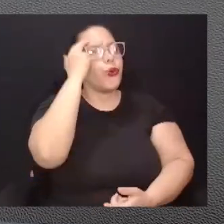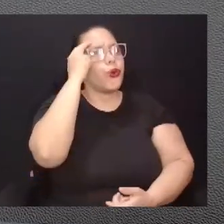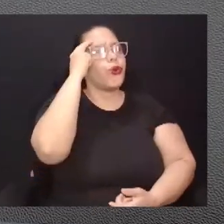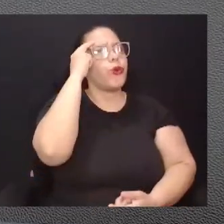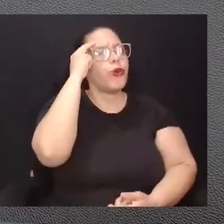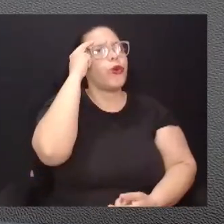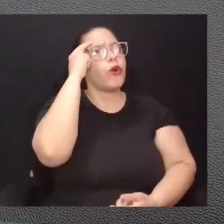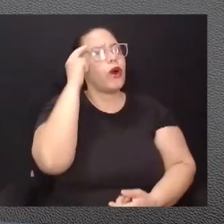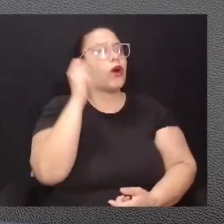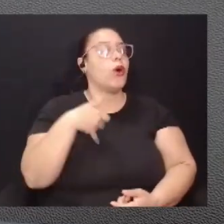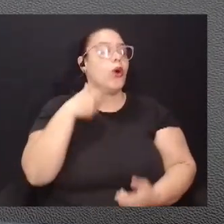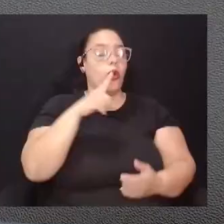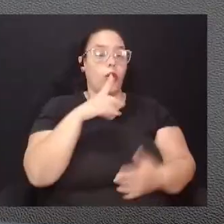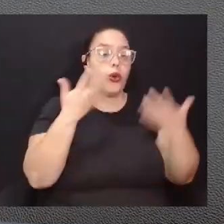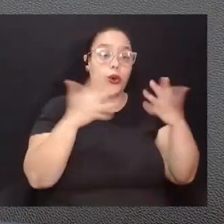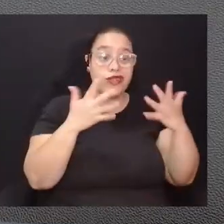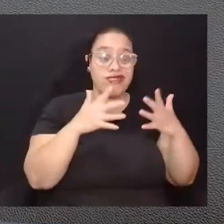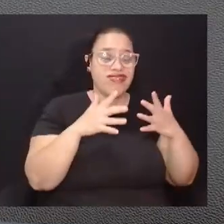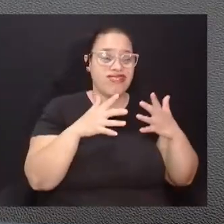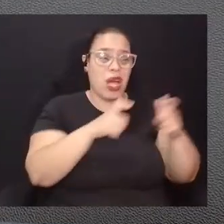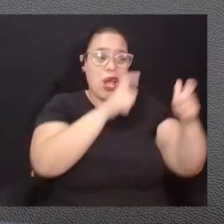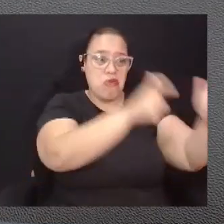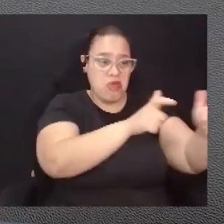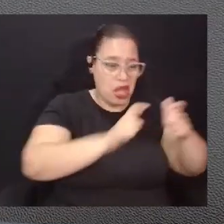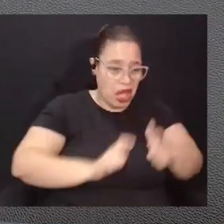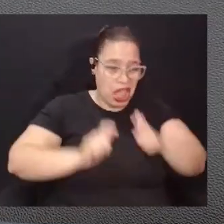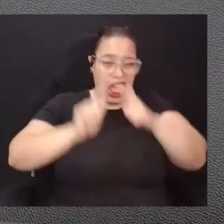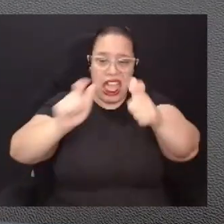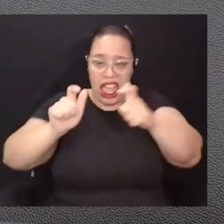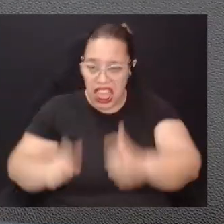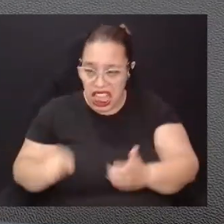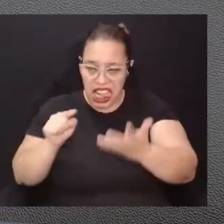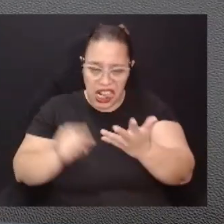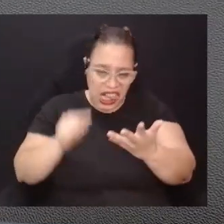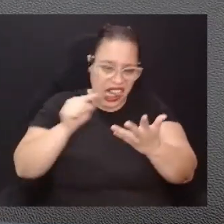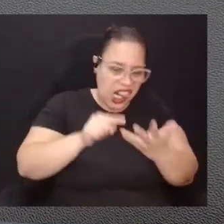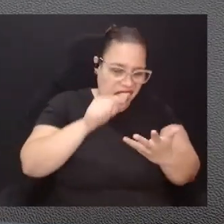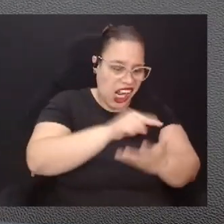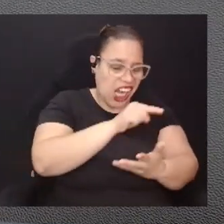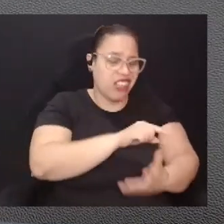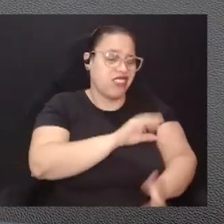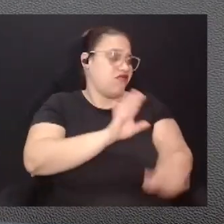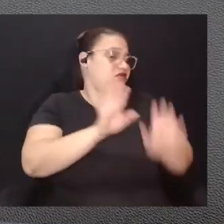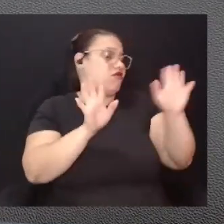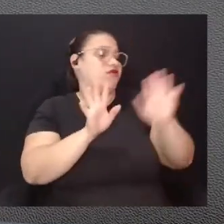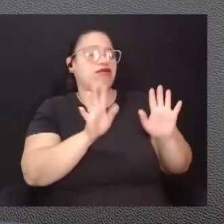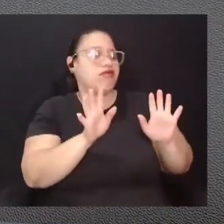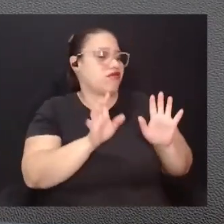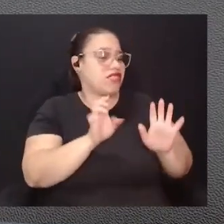que são organizadas para o aniversário, mas muitas vezes é muito localizado, muito pontual, essa questão do aniversário fica